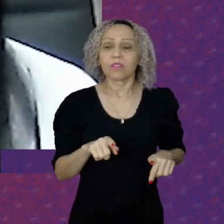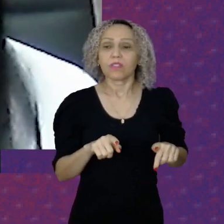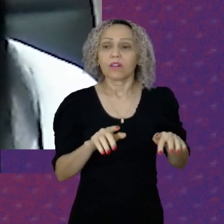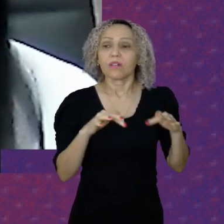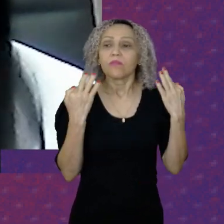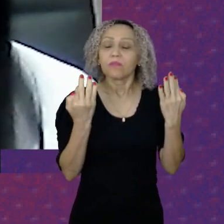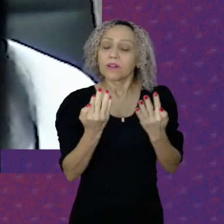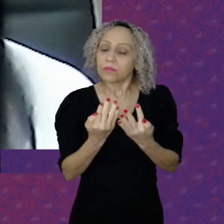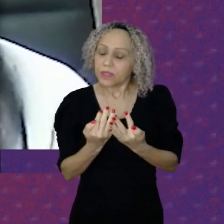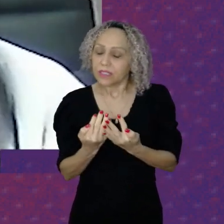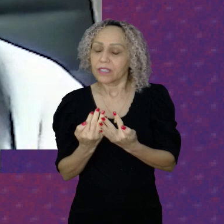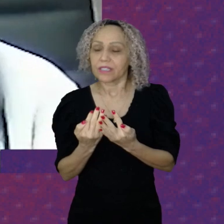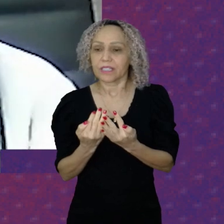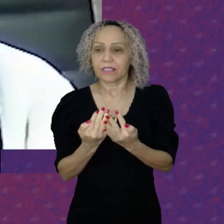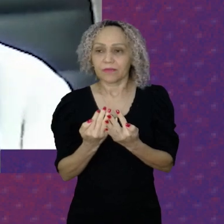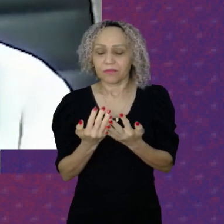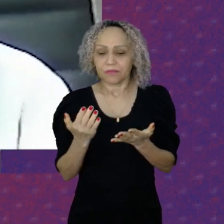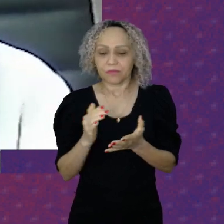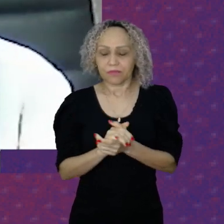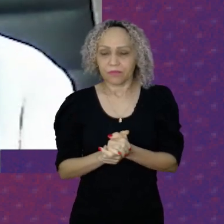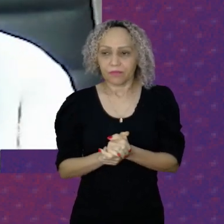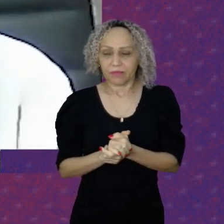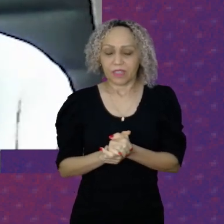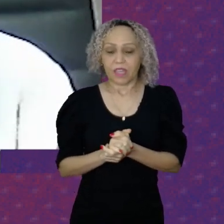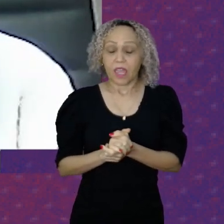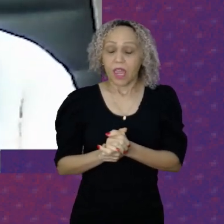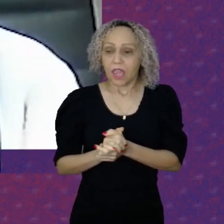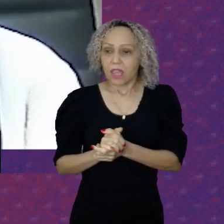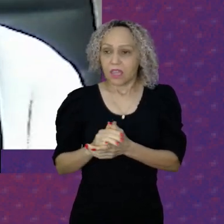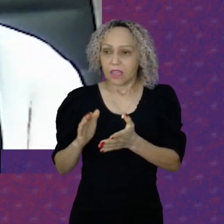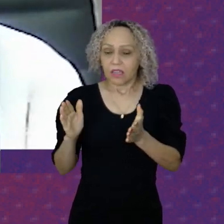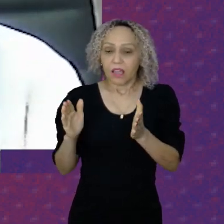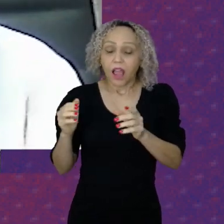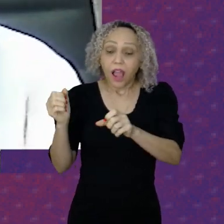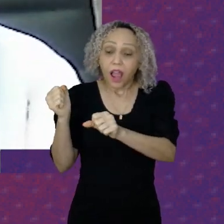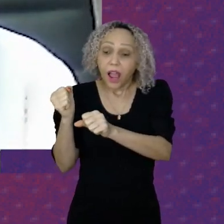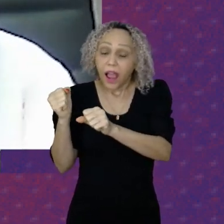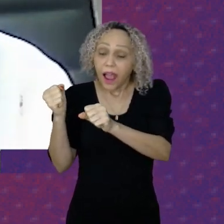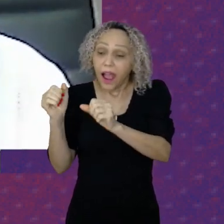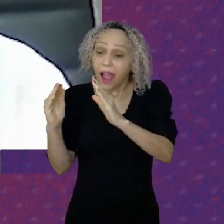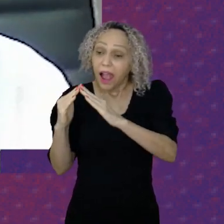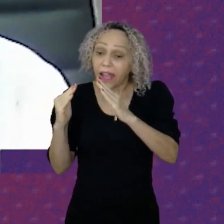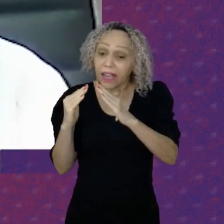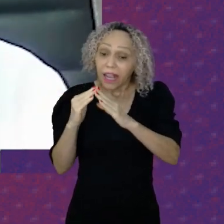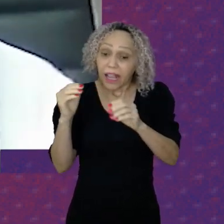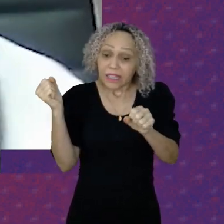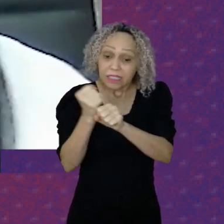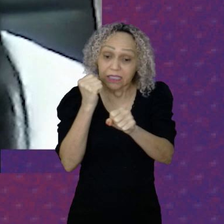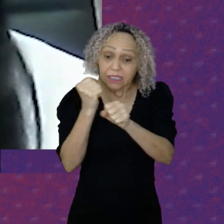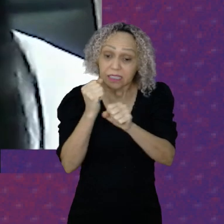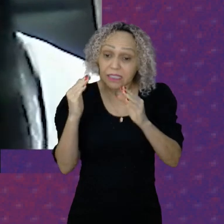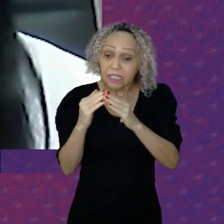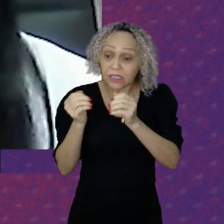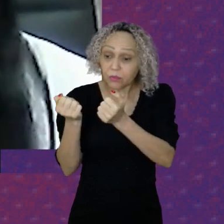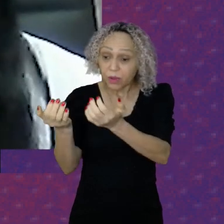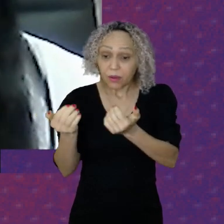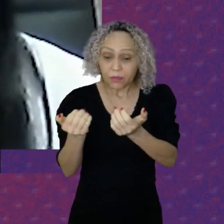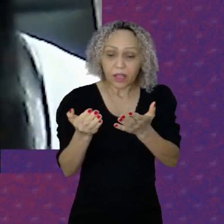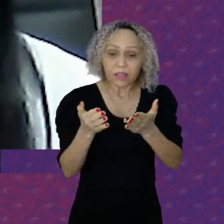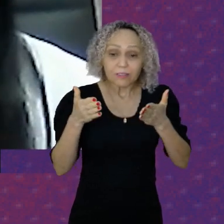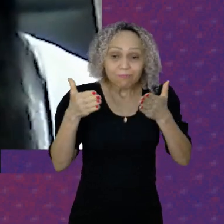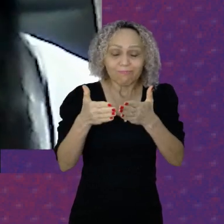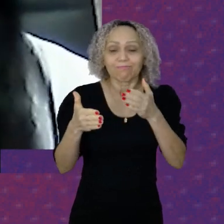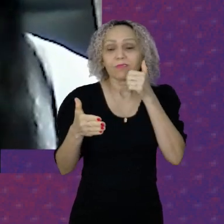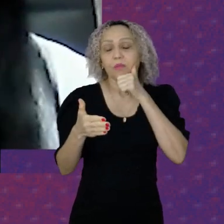a propriedade da unidade habitacional era dada para a mulher, que historicamente, tanto para... Olha, o Minha Casa